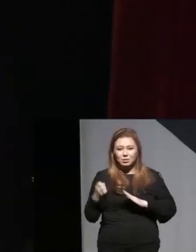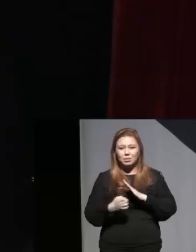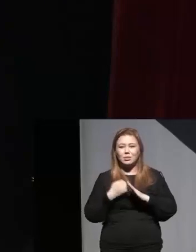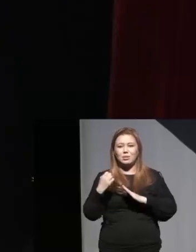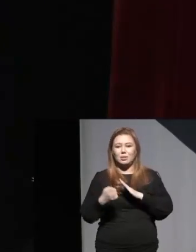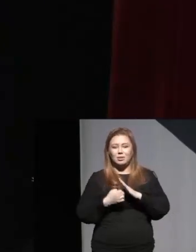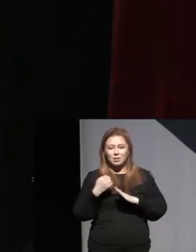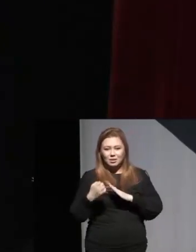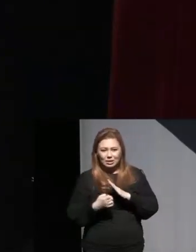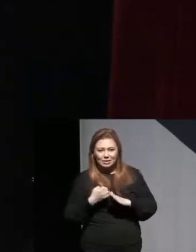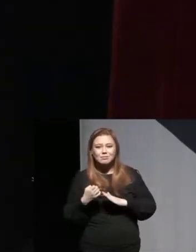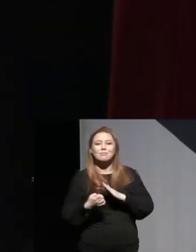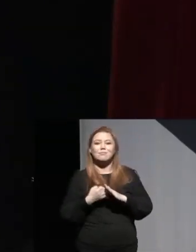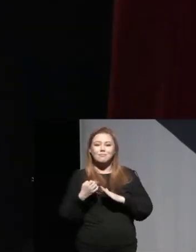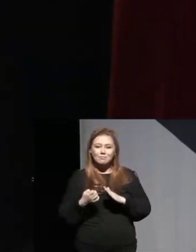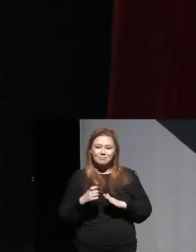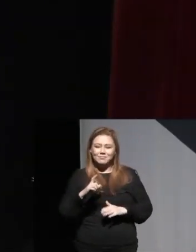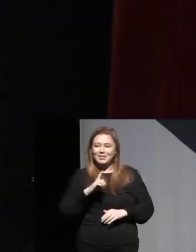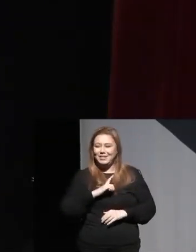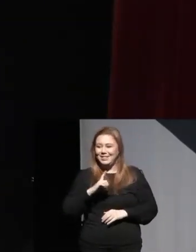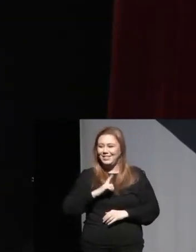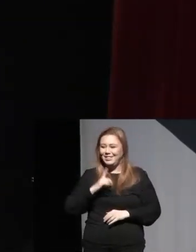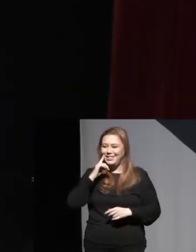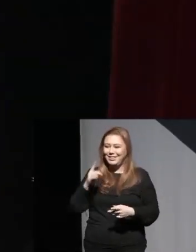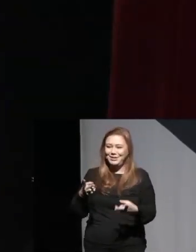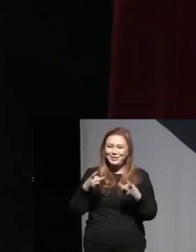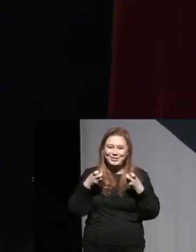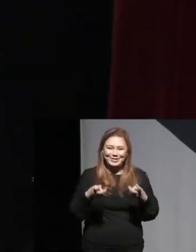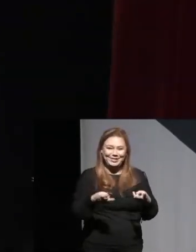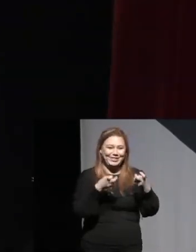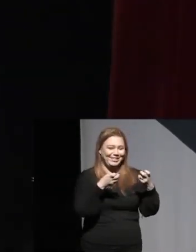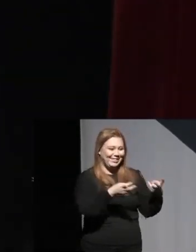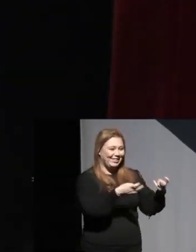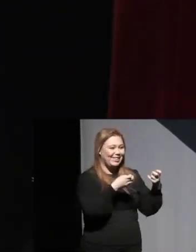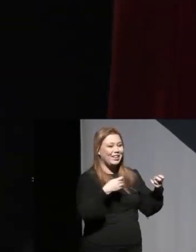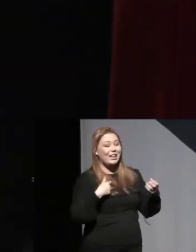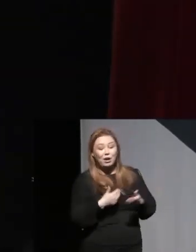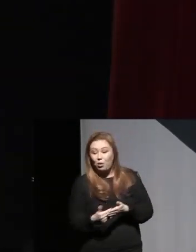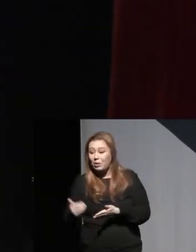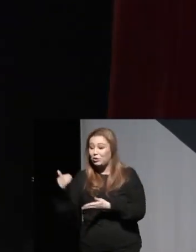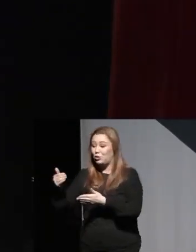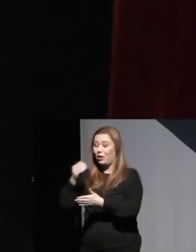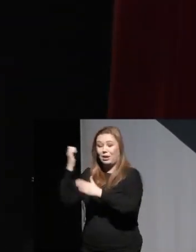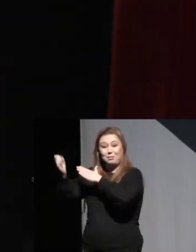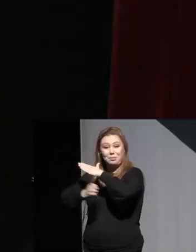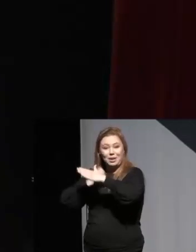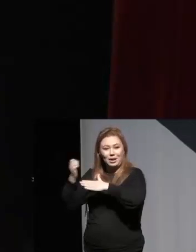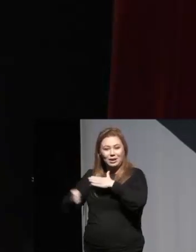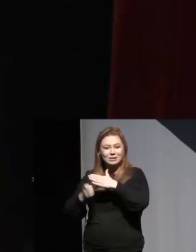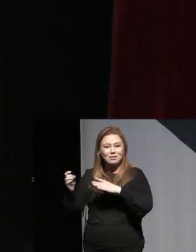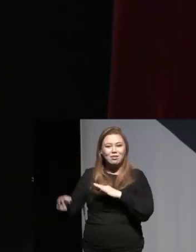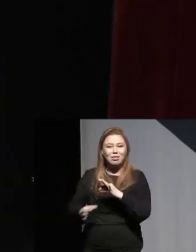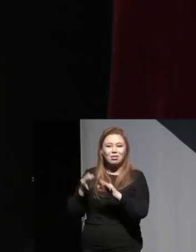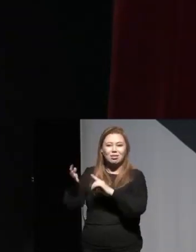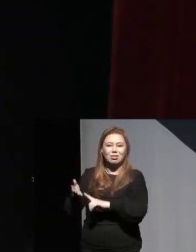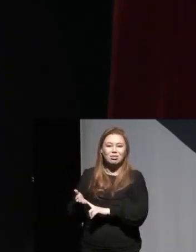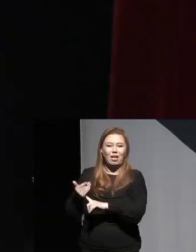outras. A partir do momento que você começa a verificar o surgimento de empresas de